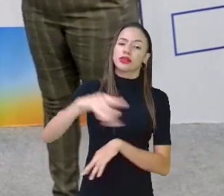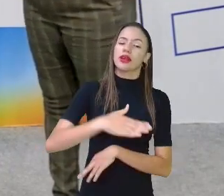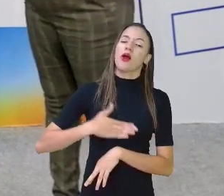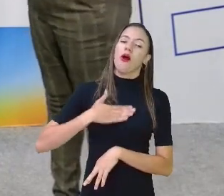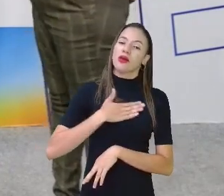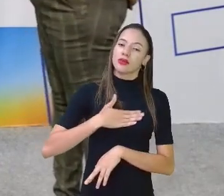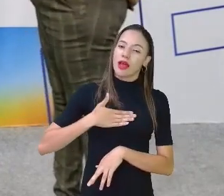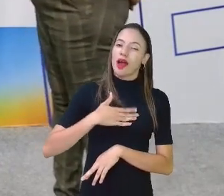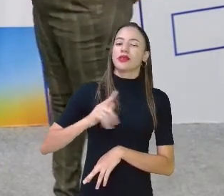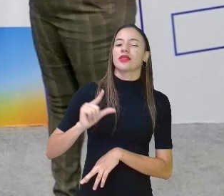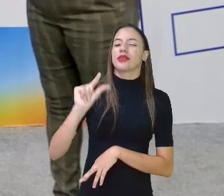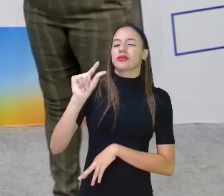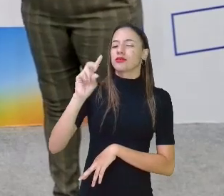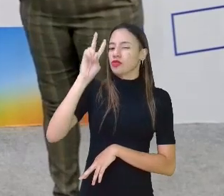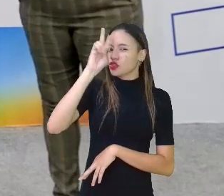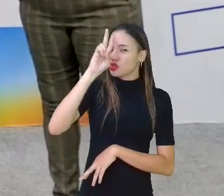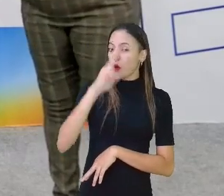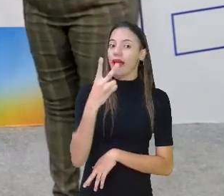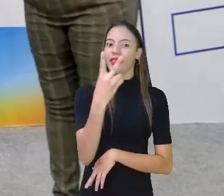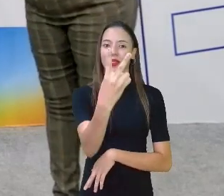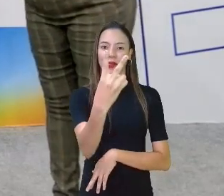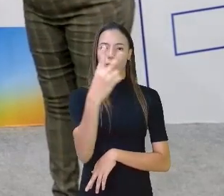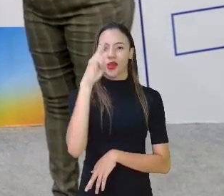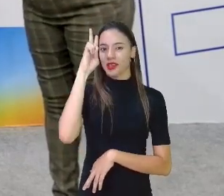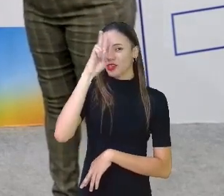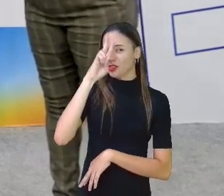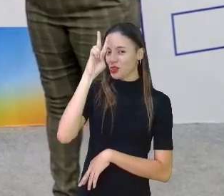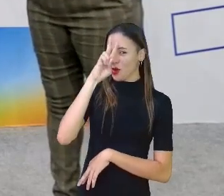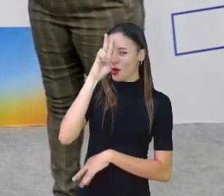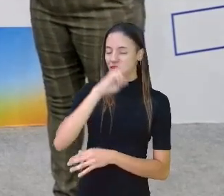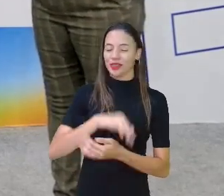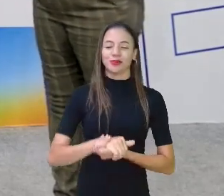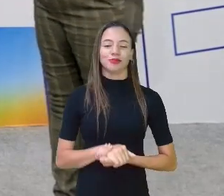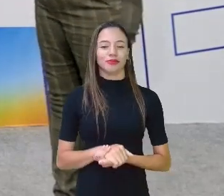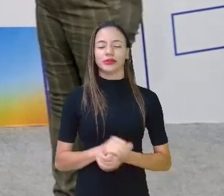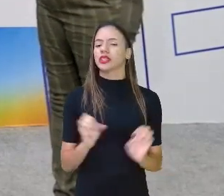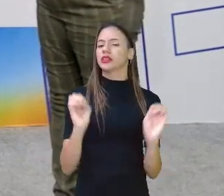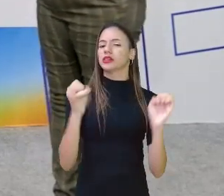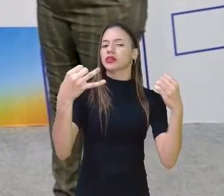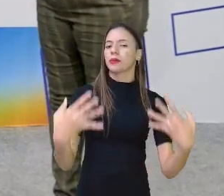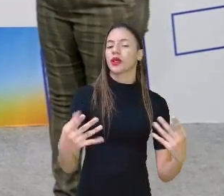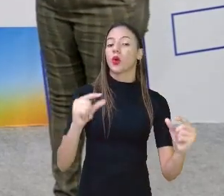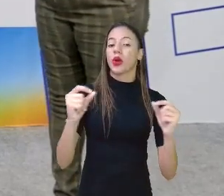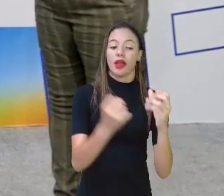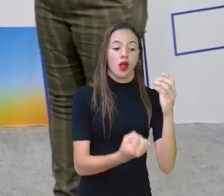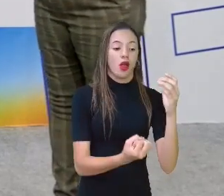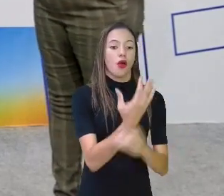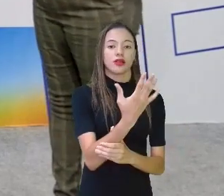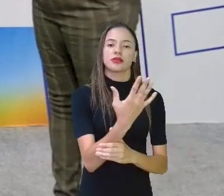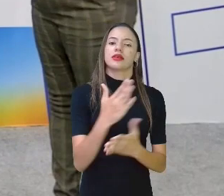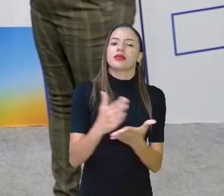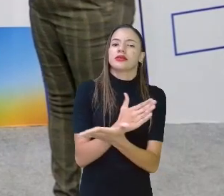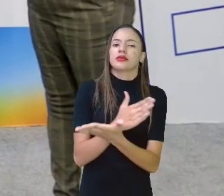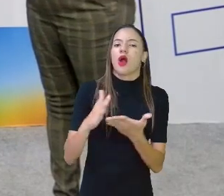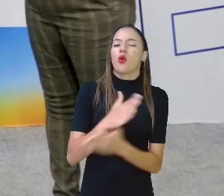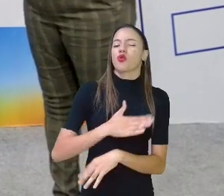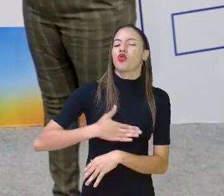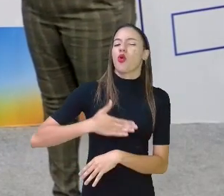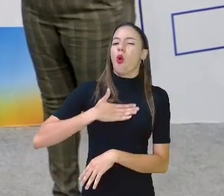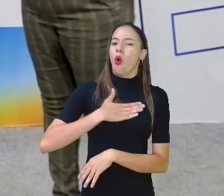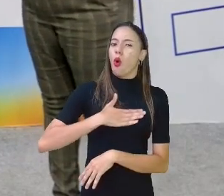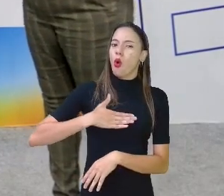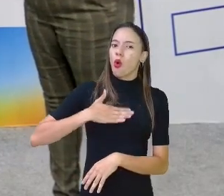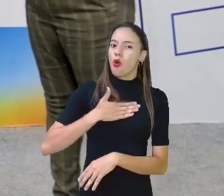dessa pequena história, dessas duas pequenas histórias que contam a origem de alguns gostos que a gente